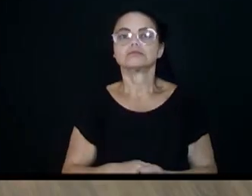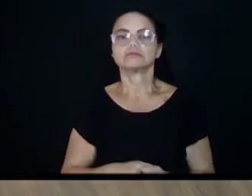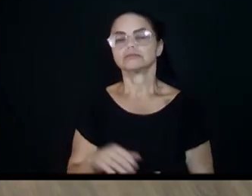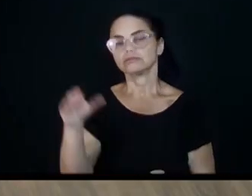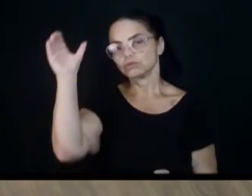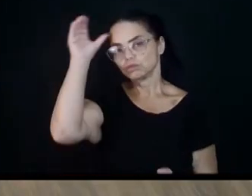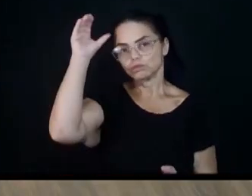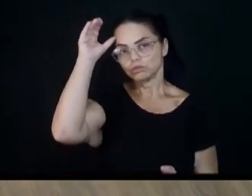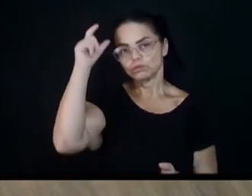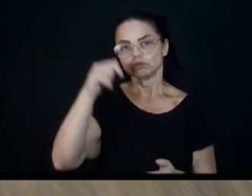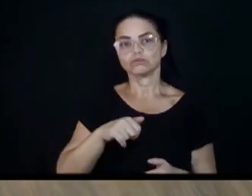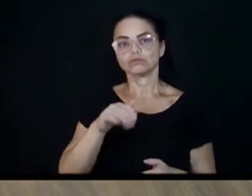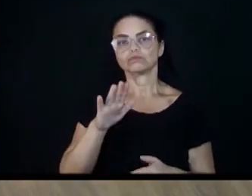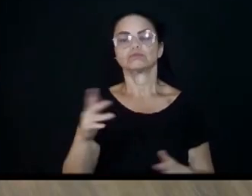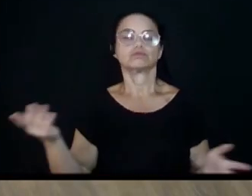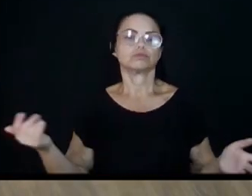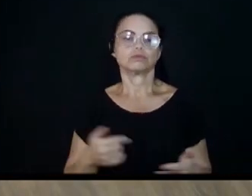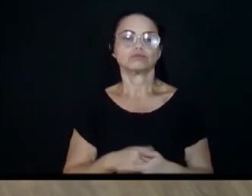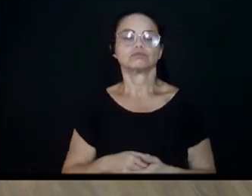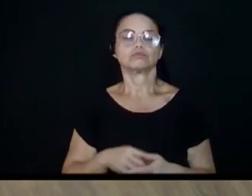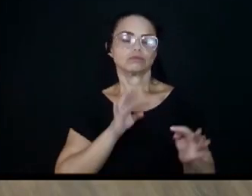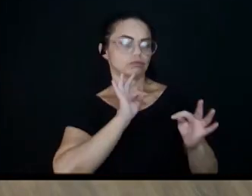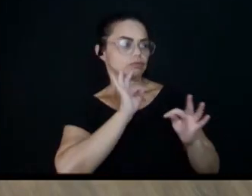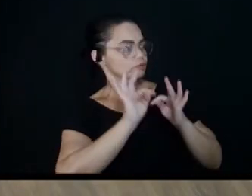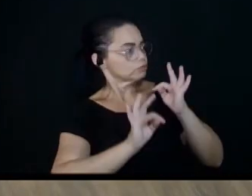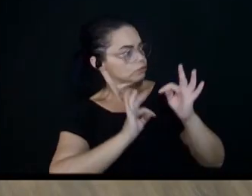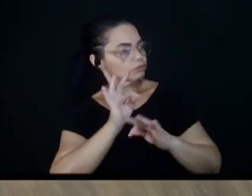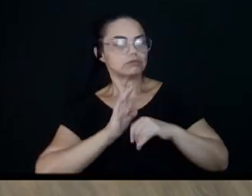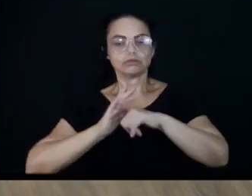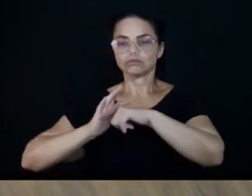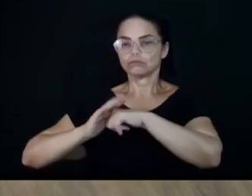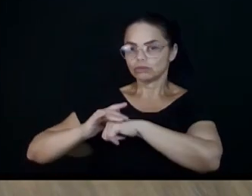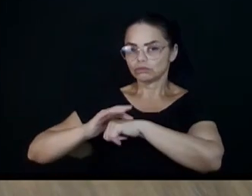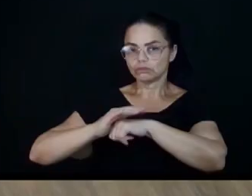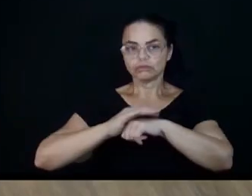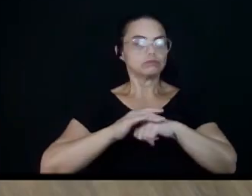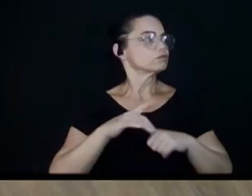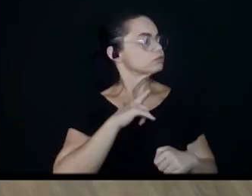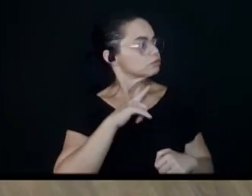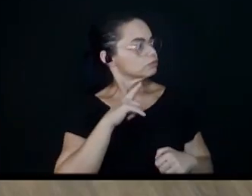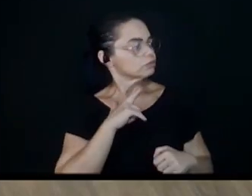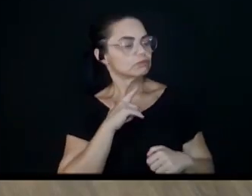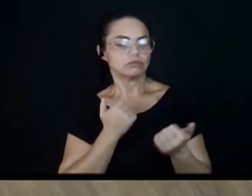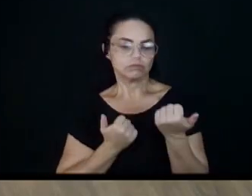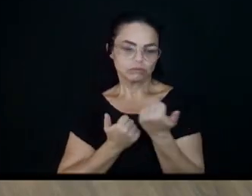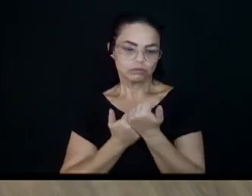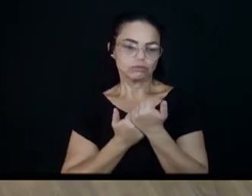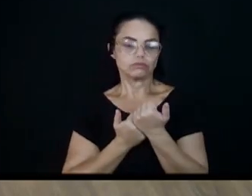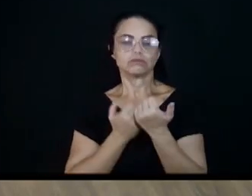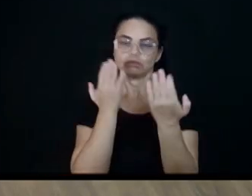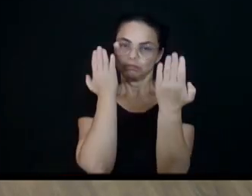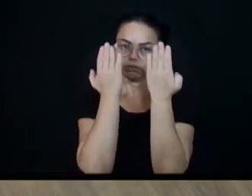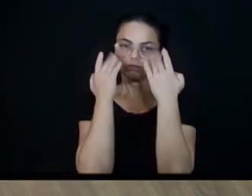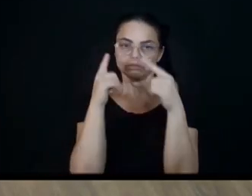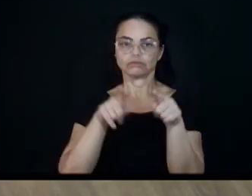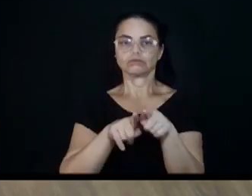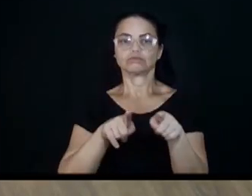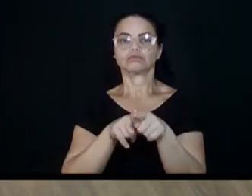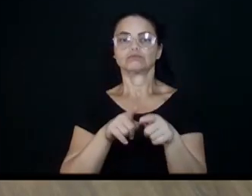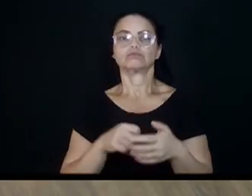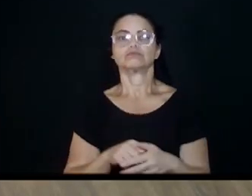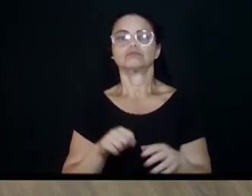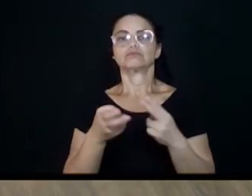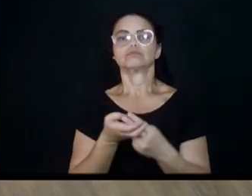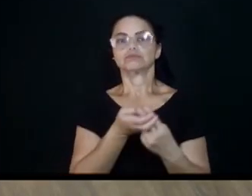do que tratar a doença, ter esse apoio psicológico também, né? Que o Sistema Único de Saúde